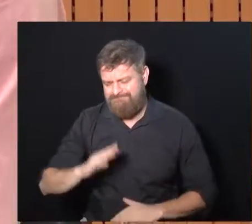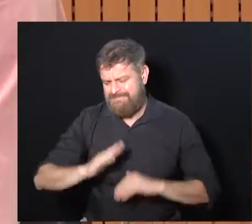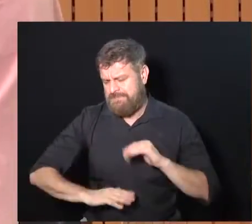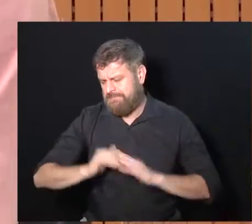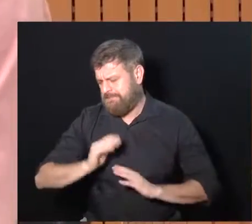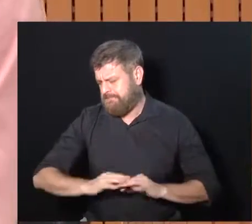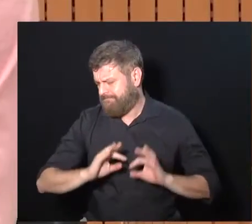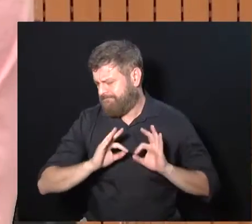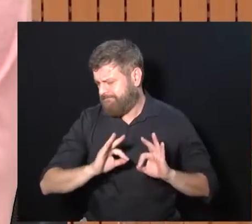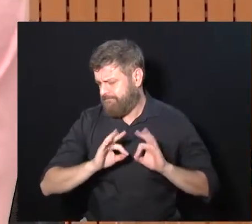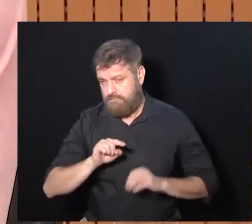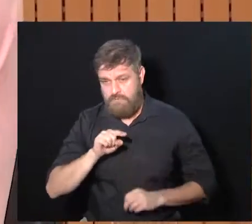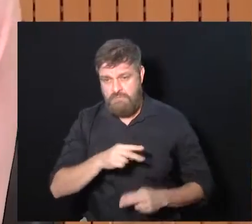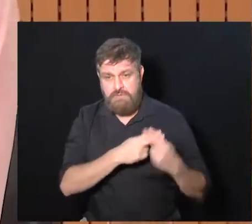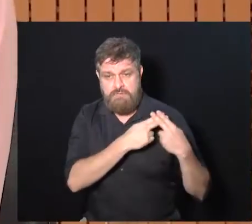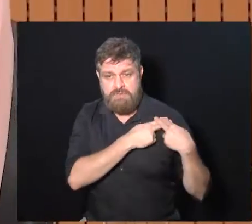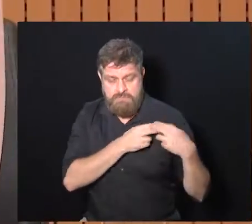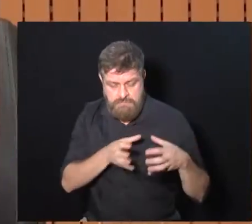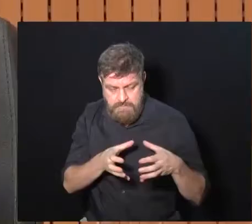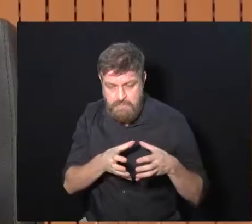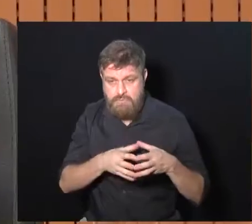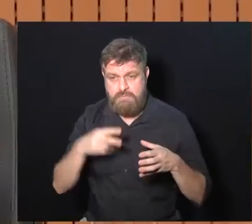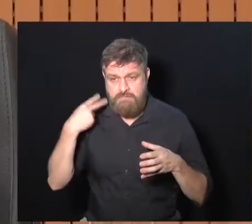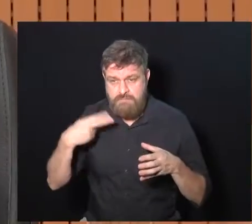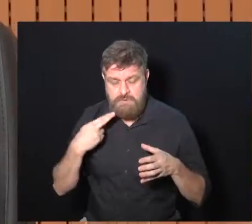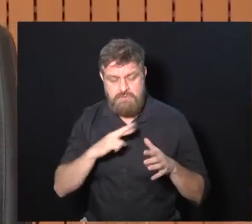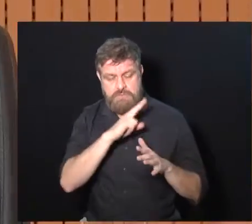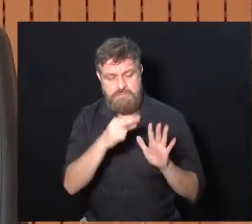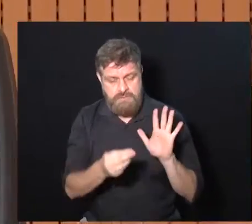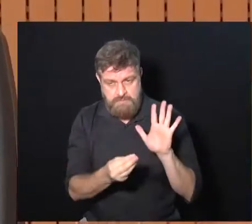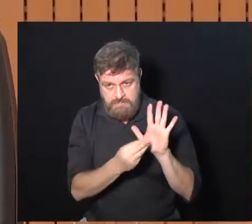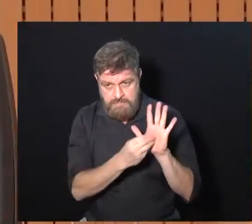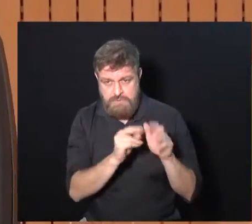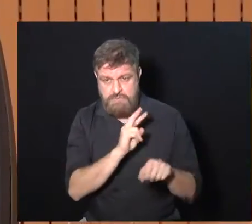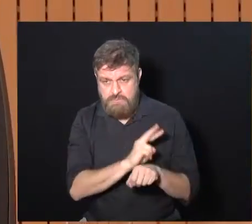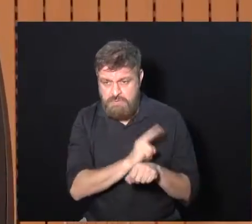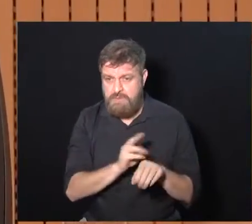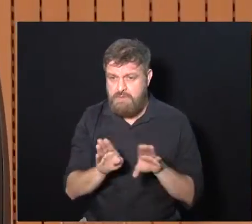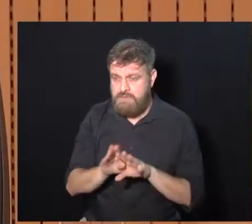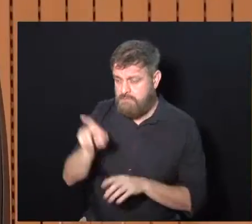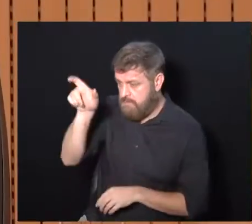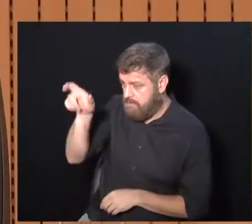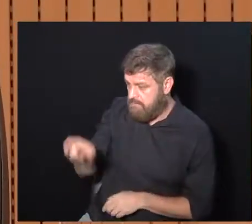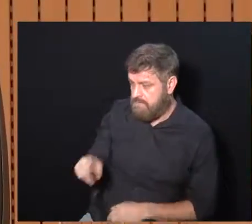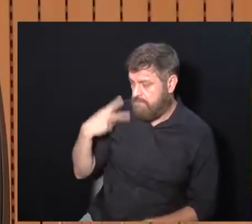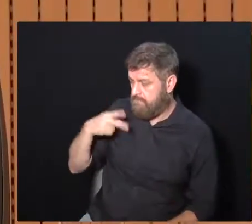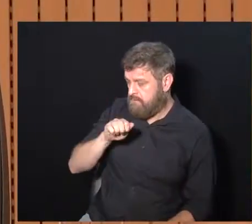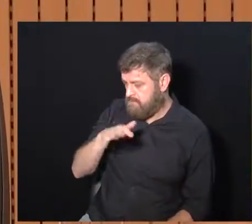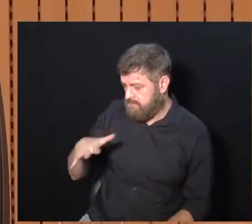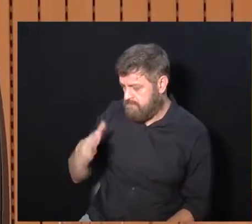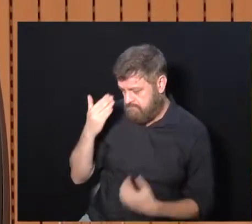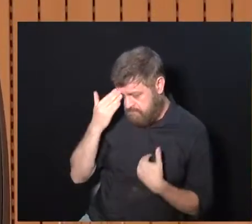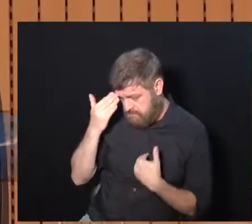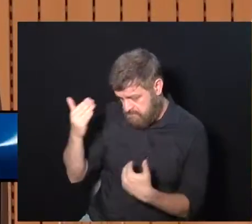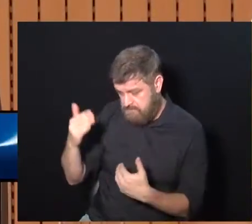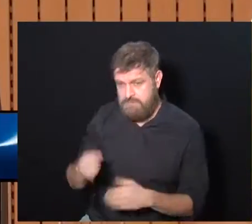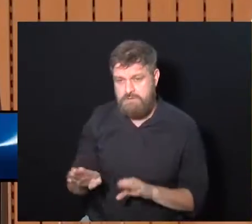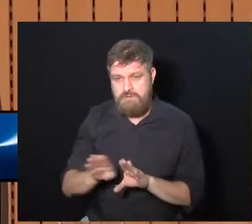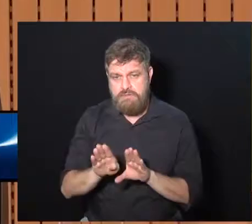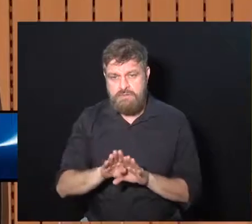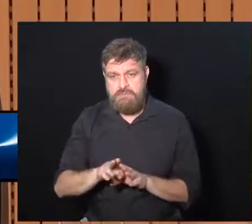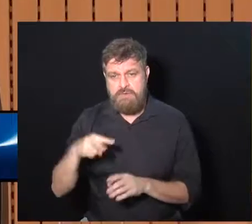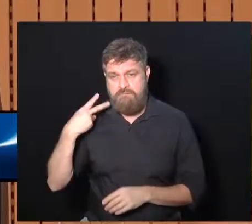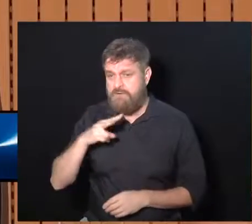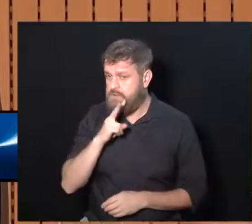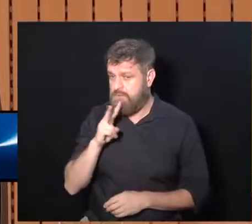frente dessa comissão, agradecer também a presença do vereador Sidão Santos, do vereador